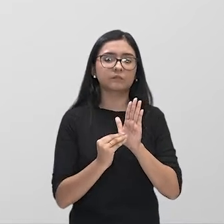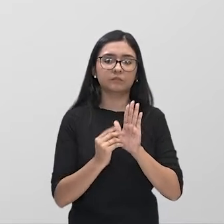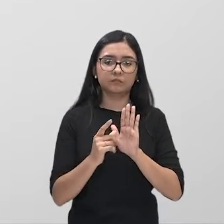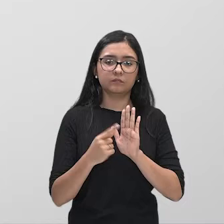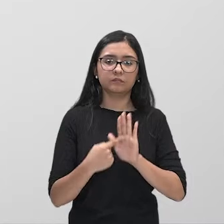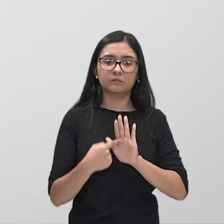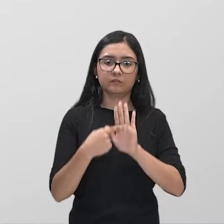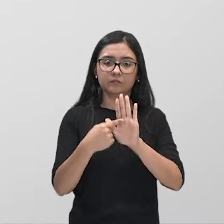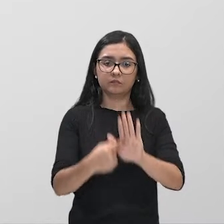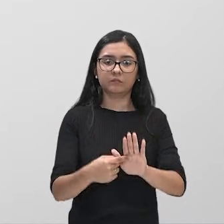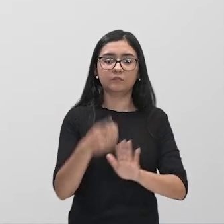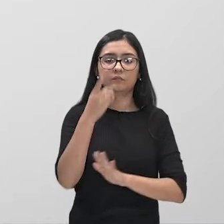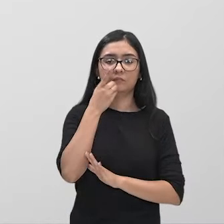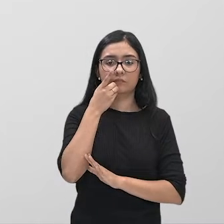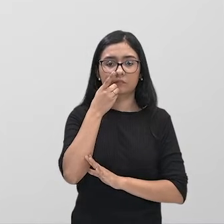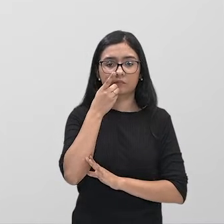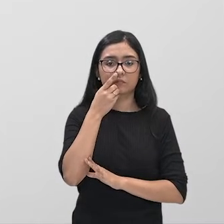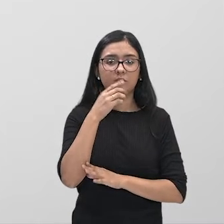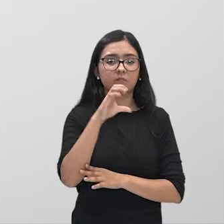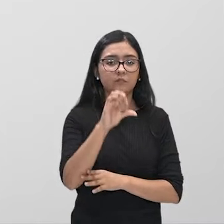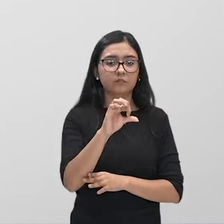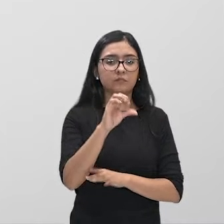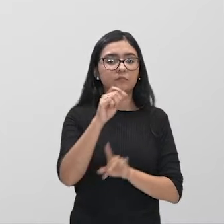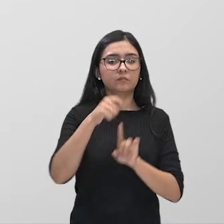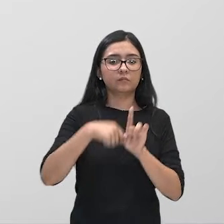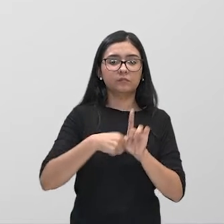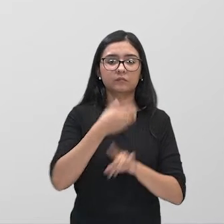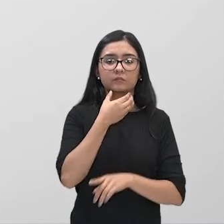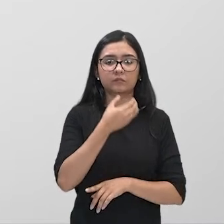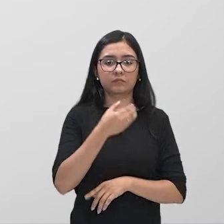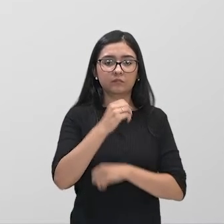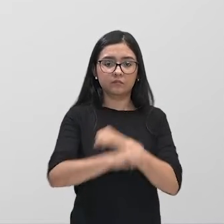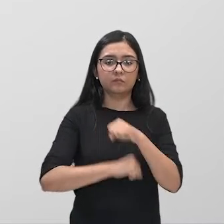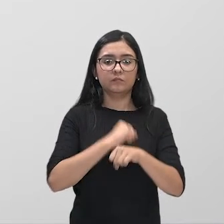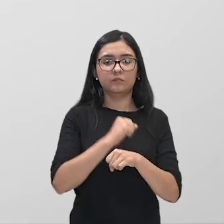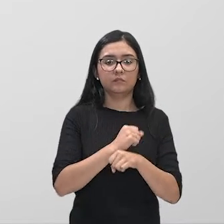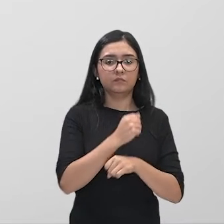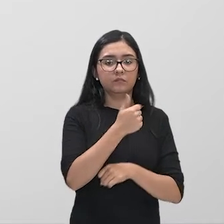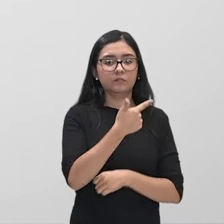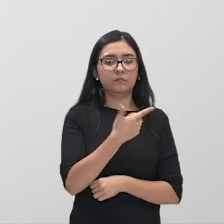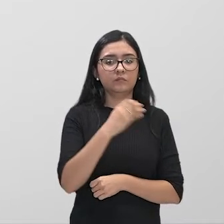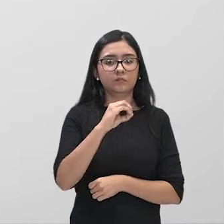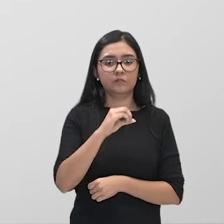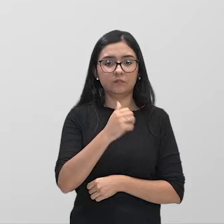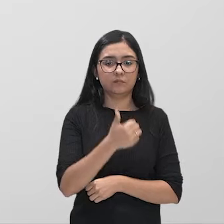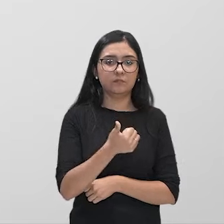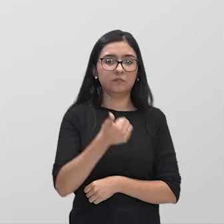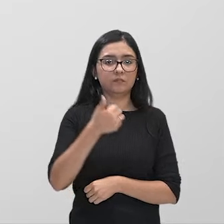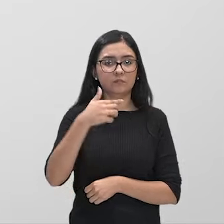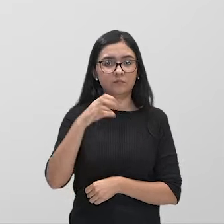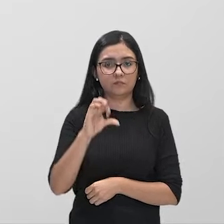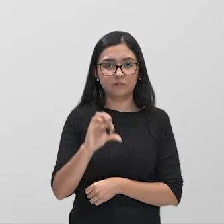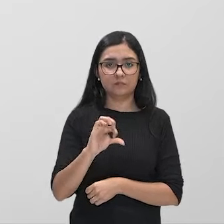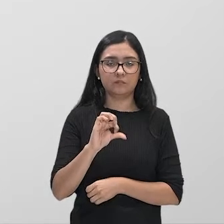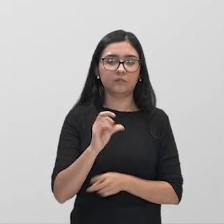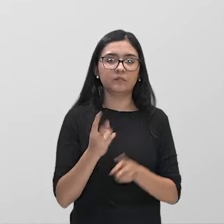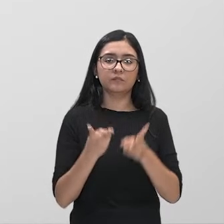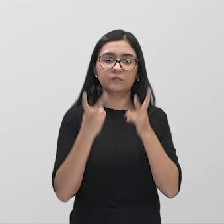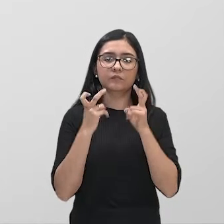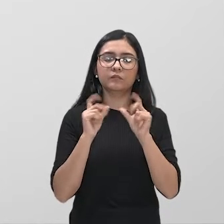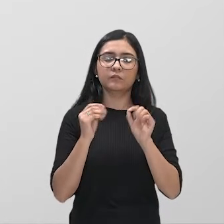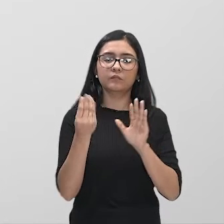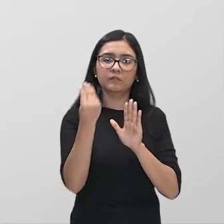Aí está a data, que foi 9 de dezembro de 2019. A gente colocou, veja que